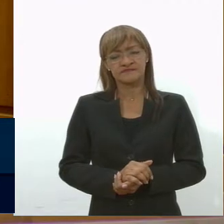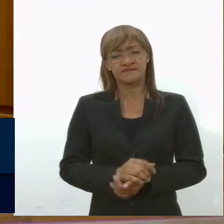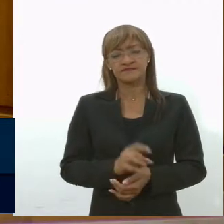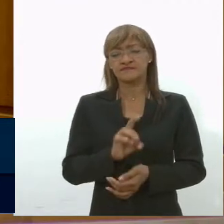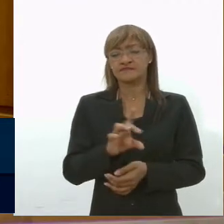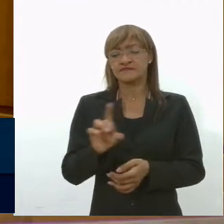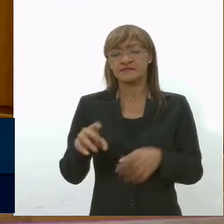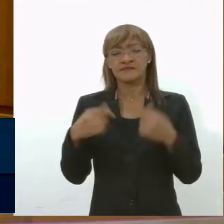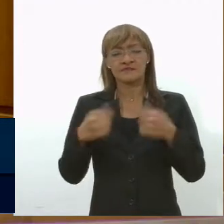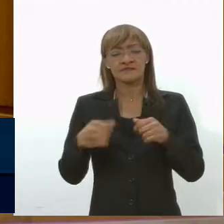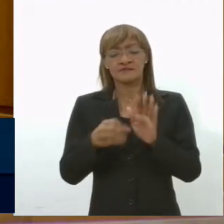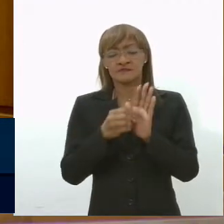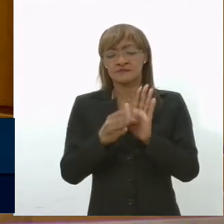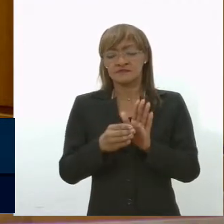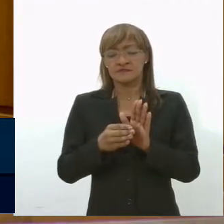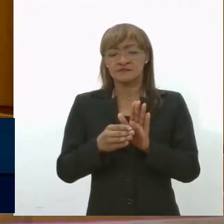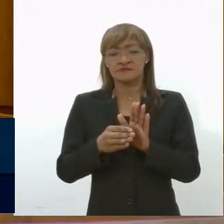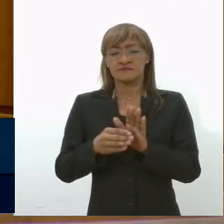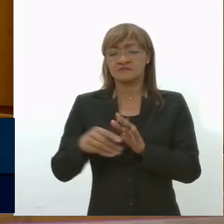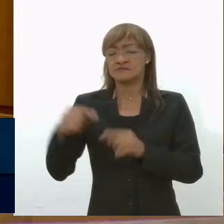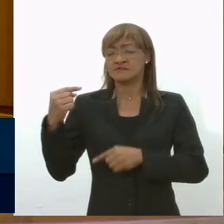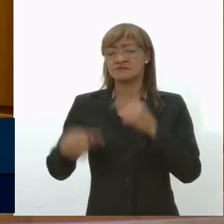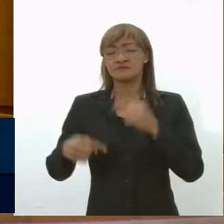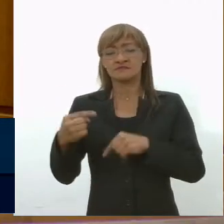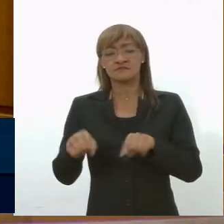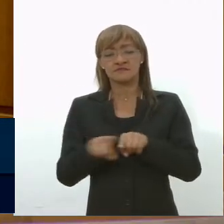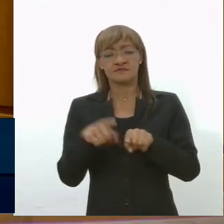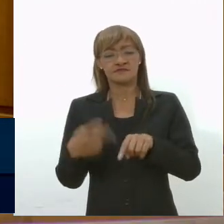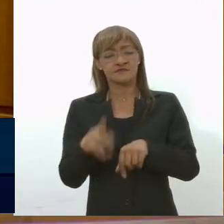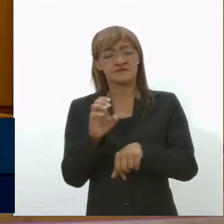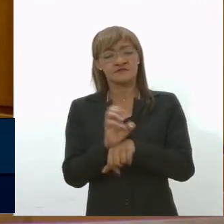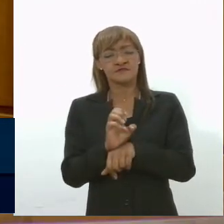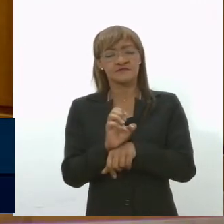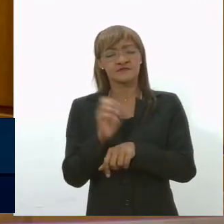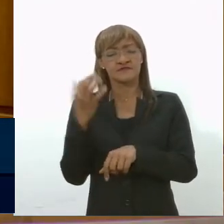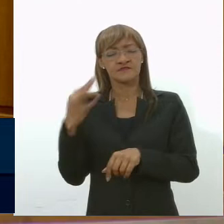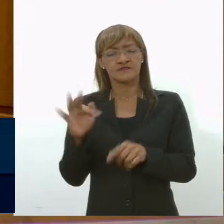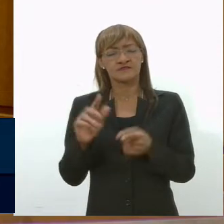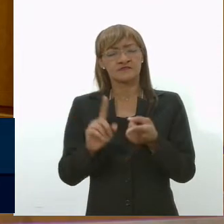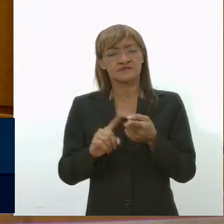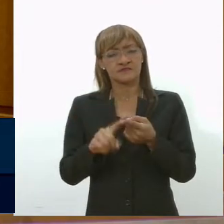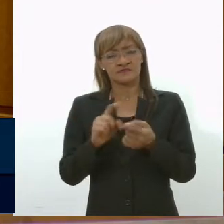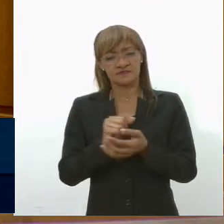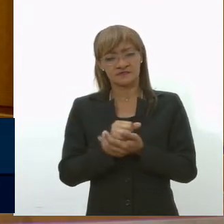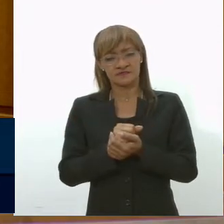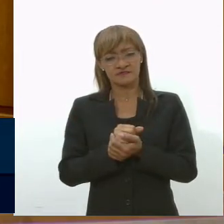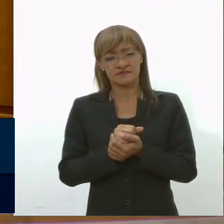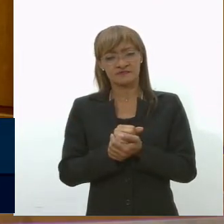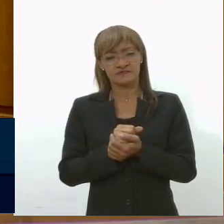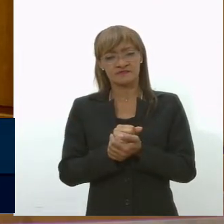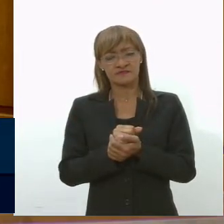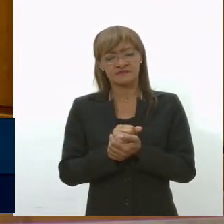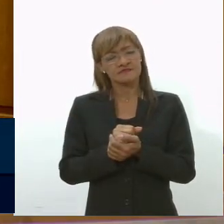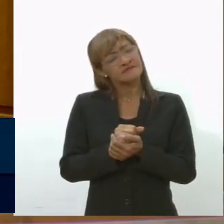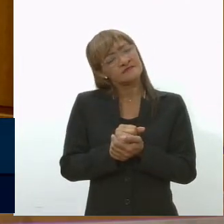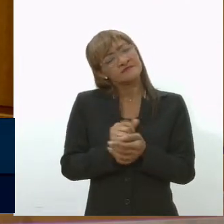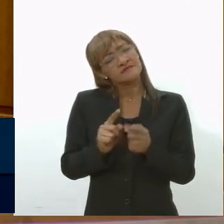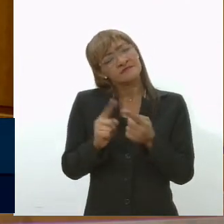ser discutidos no âmbito do Poder Executivo, tanto estadual como federal, mas queria dar aqui voz a esse grupo de pessoas